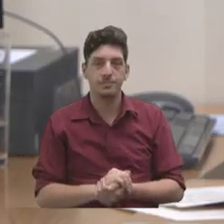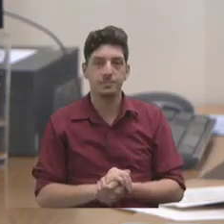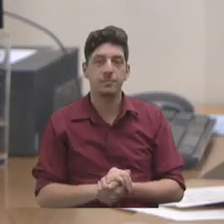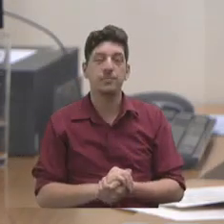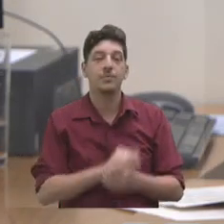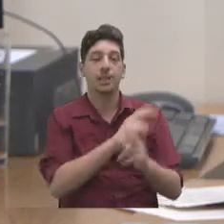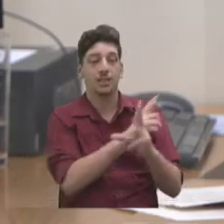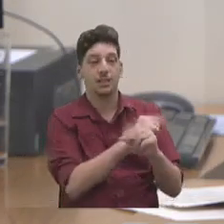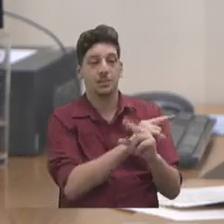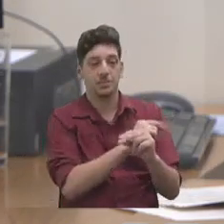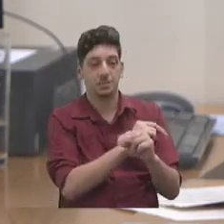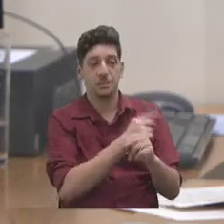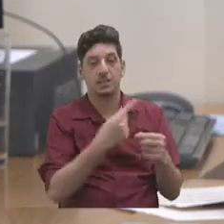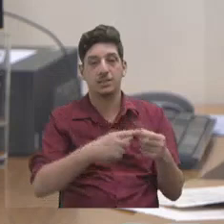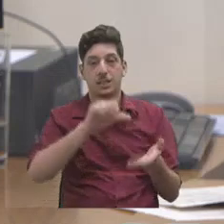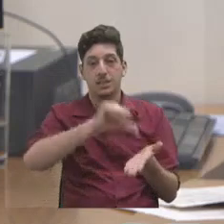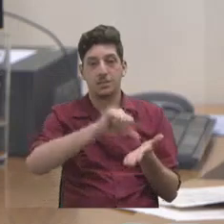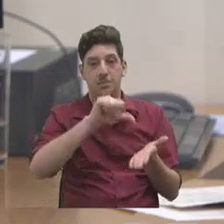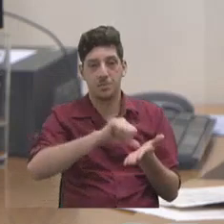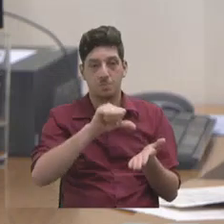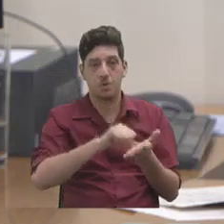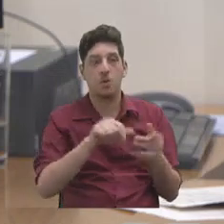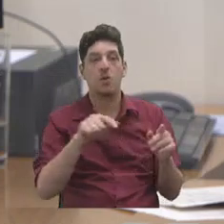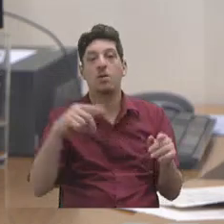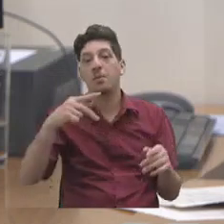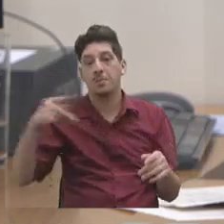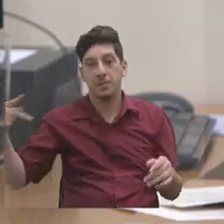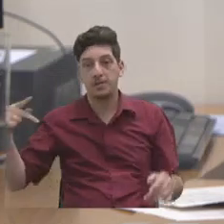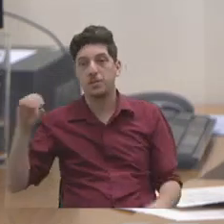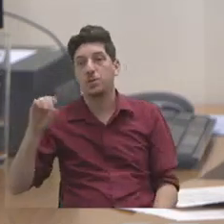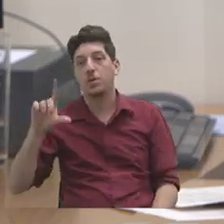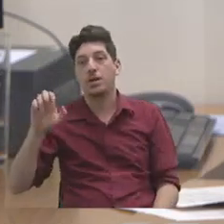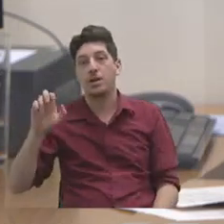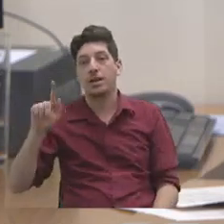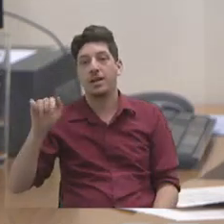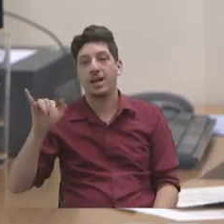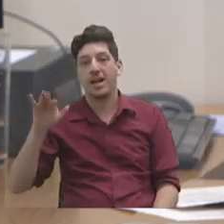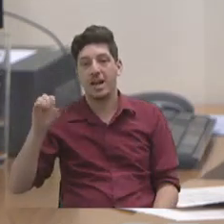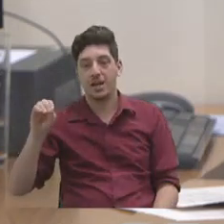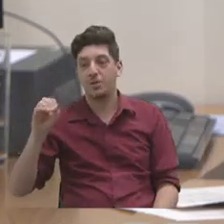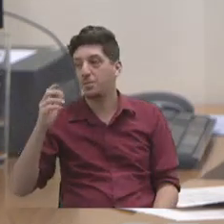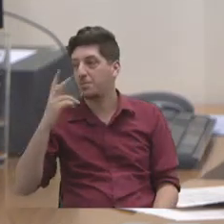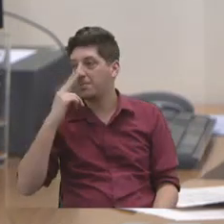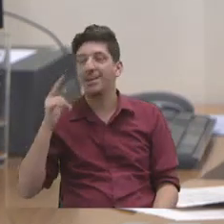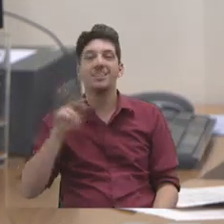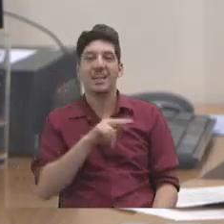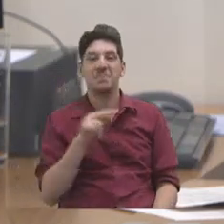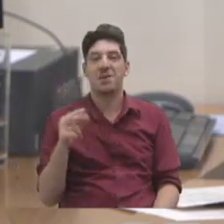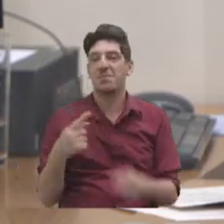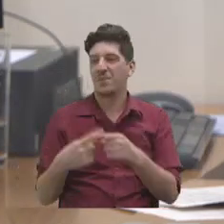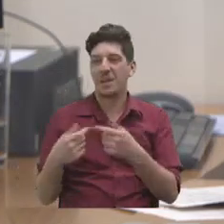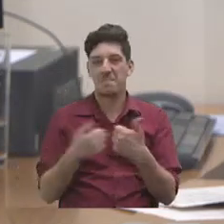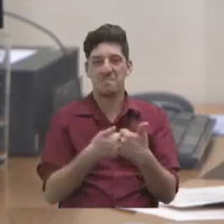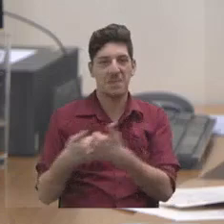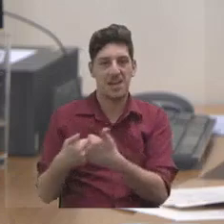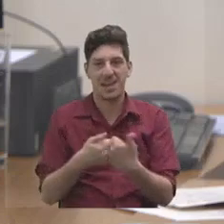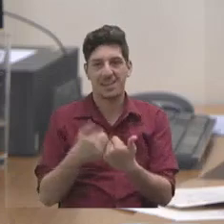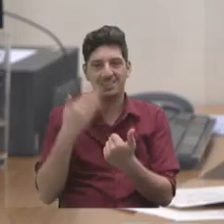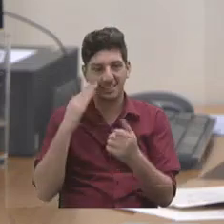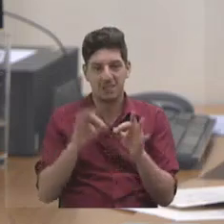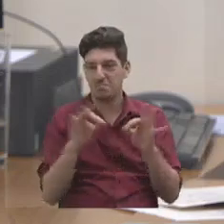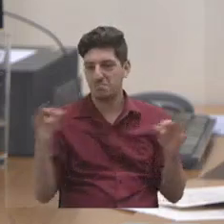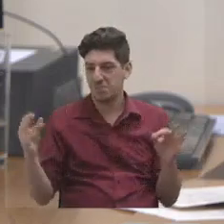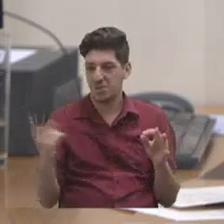como sendo cidade Polo E Presidente Olegário como sendo uma cidade irmã é Patos é uma cidade polo em vários